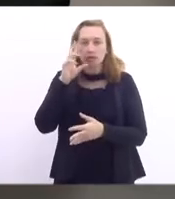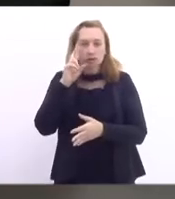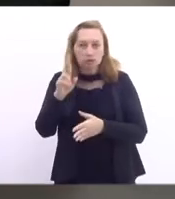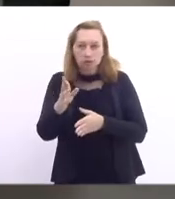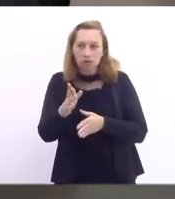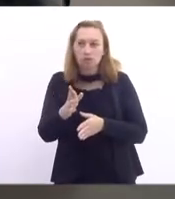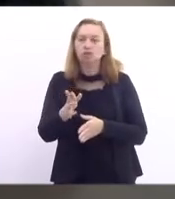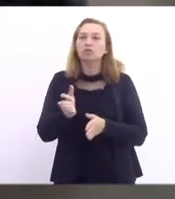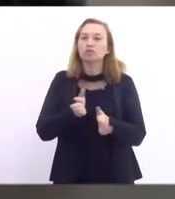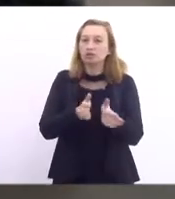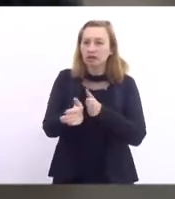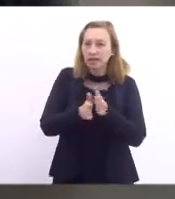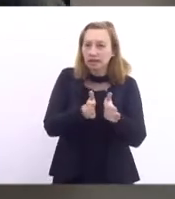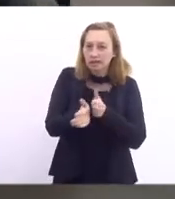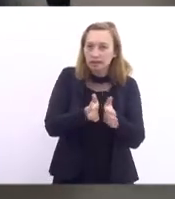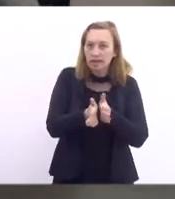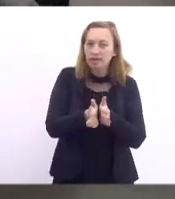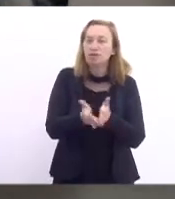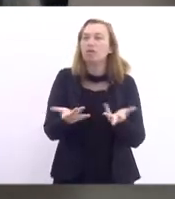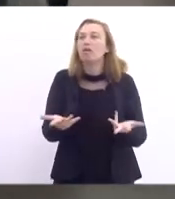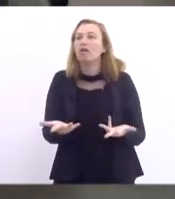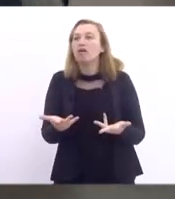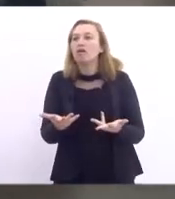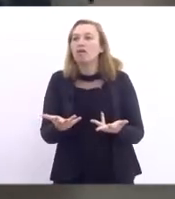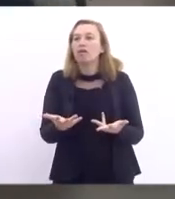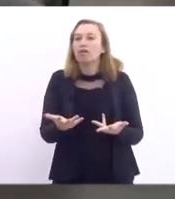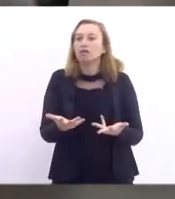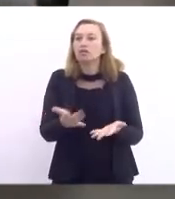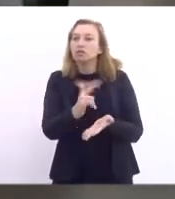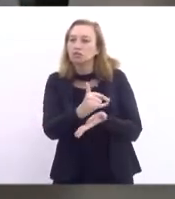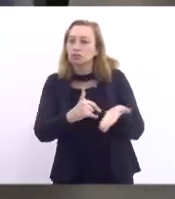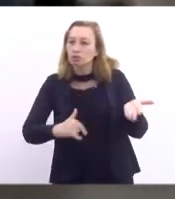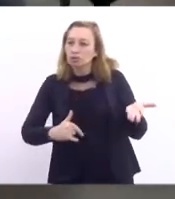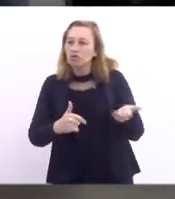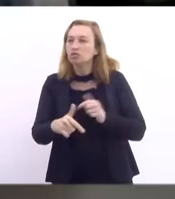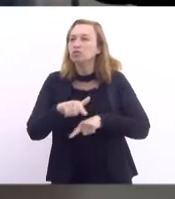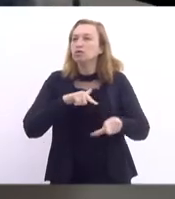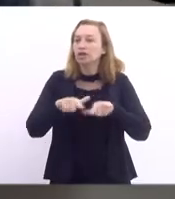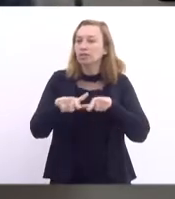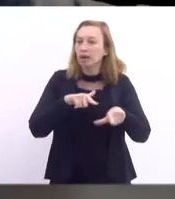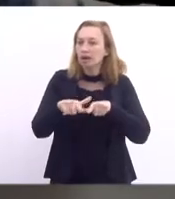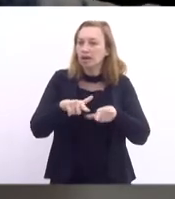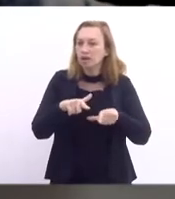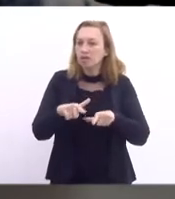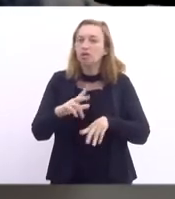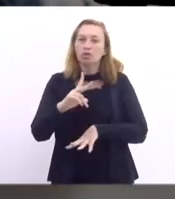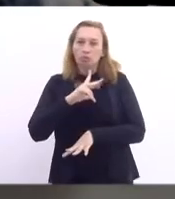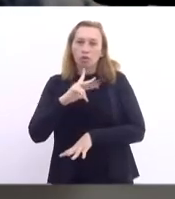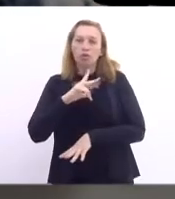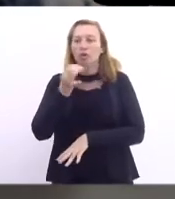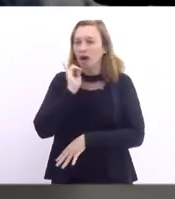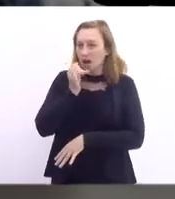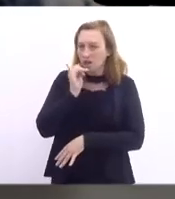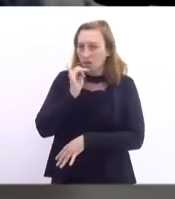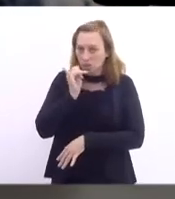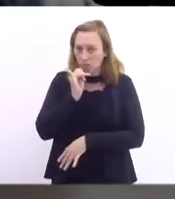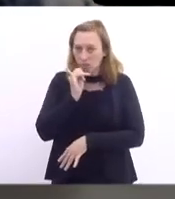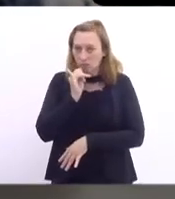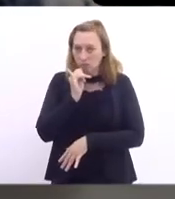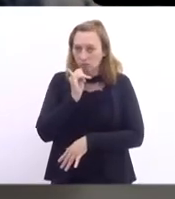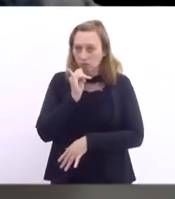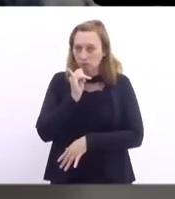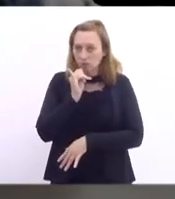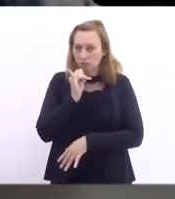acesso vão ter acesso aos documentos de trabalho o próprio relatório no seu